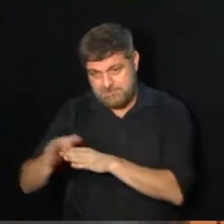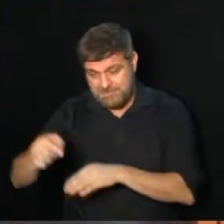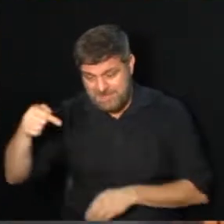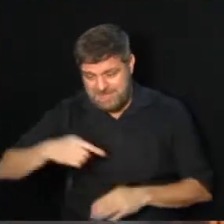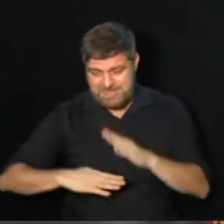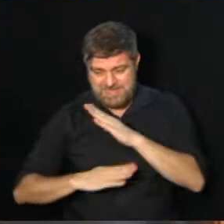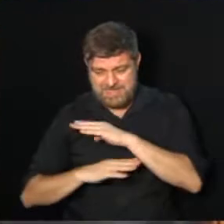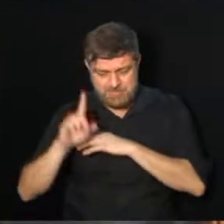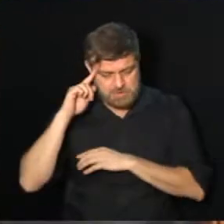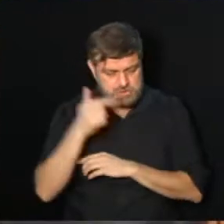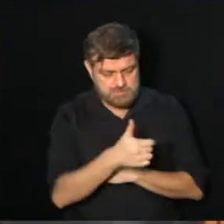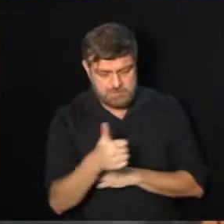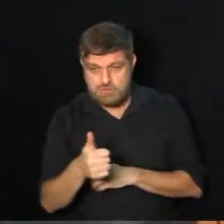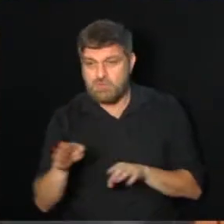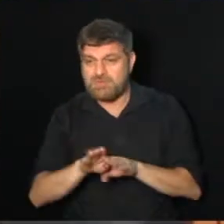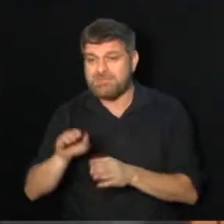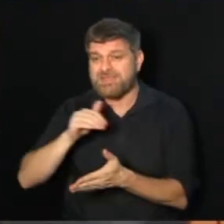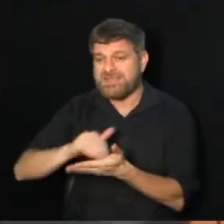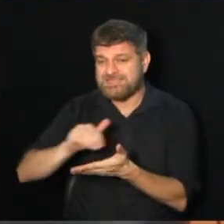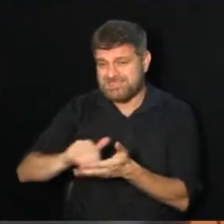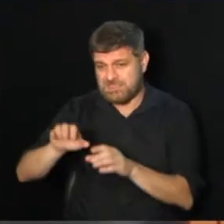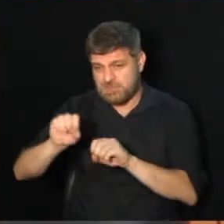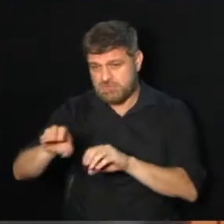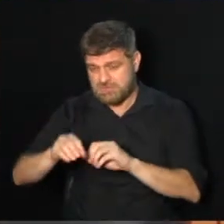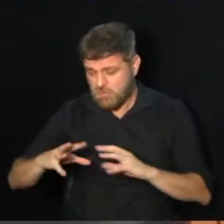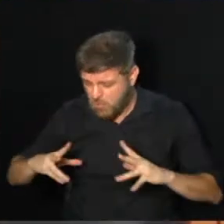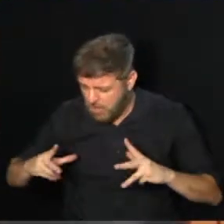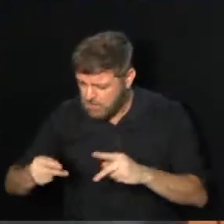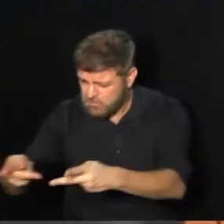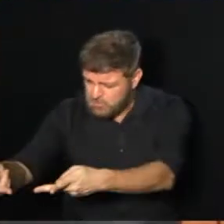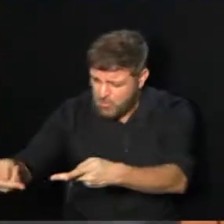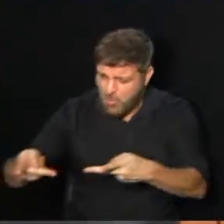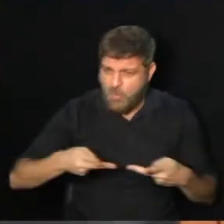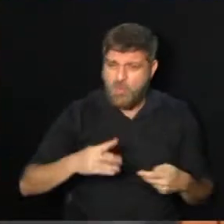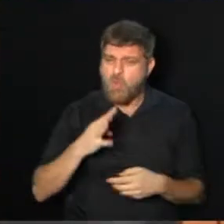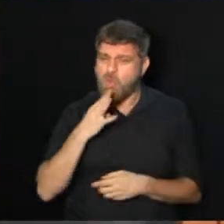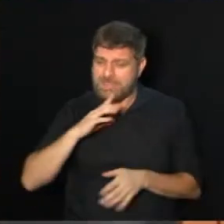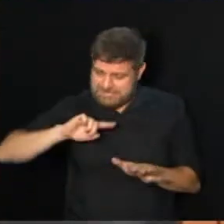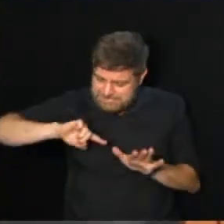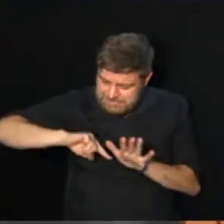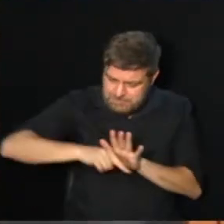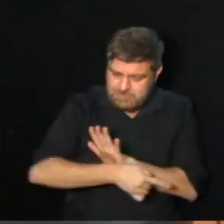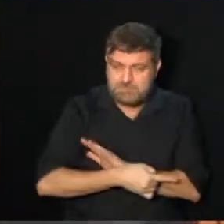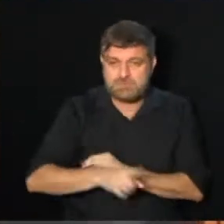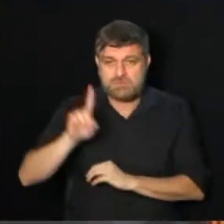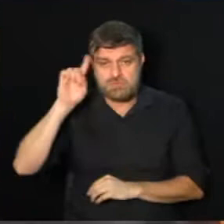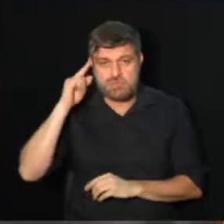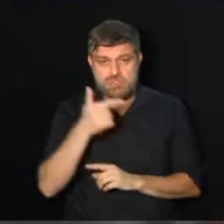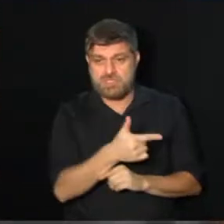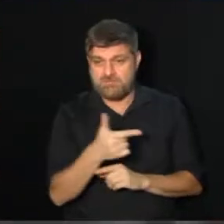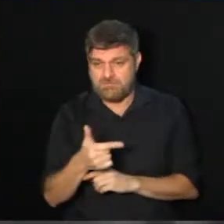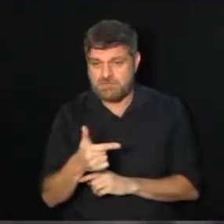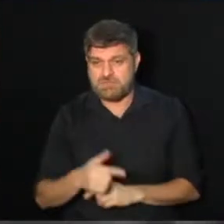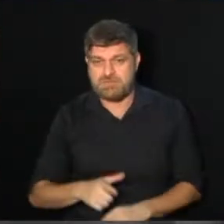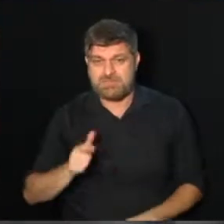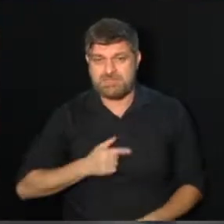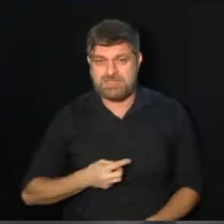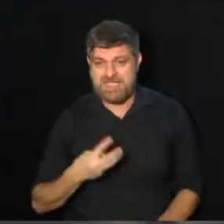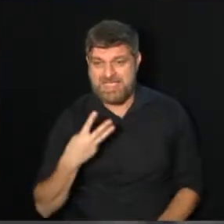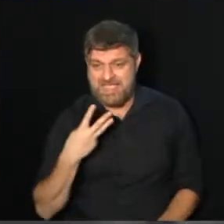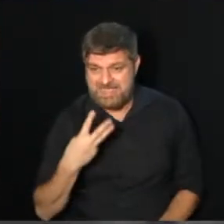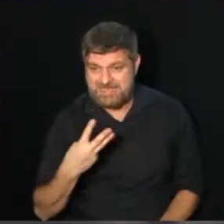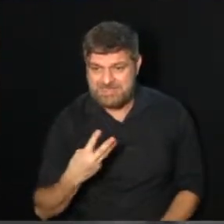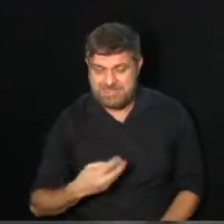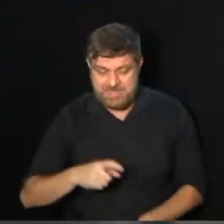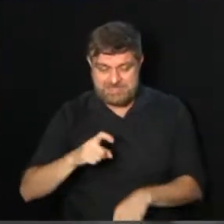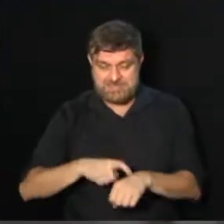Secretaria Municipal de Educação quer convidar a todos que queiram conhecer um pouco mais, dia 22, 3 turnos de trabalho sobre